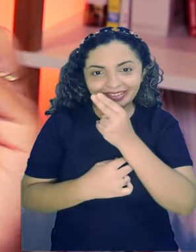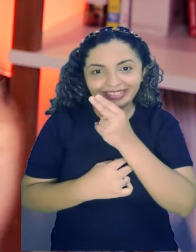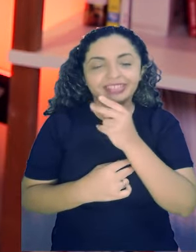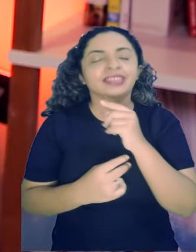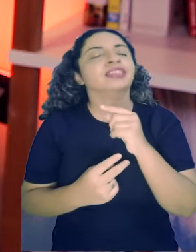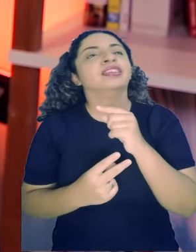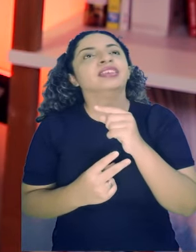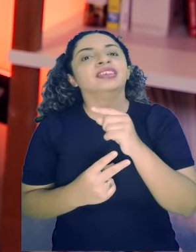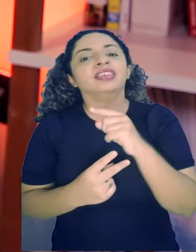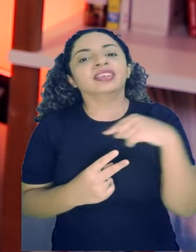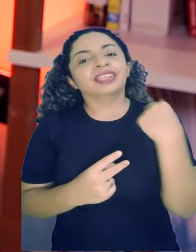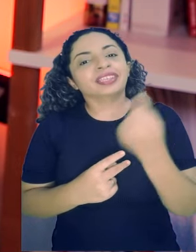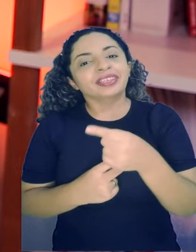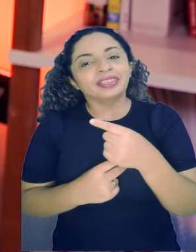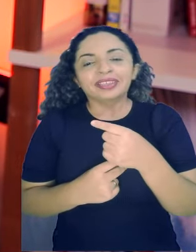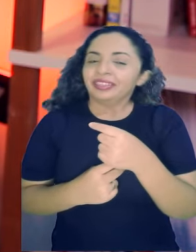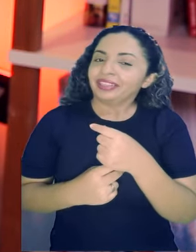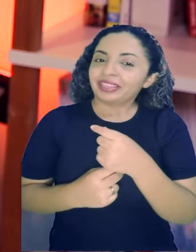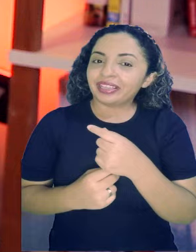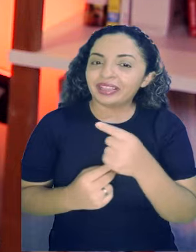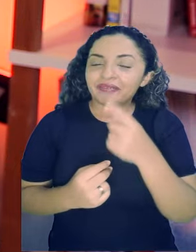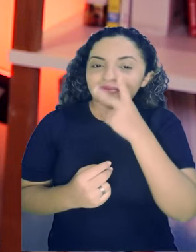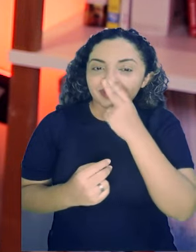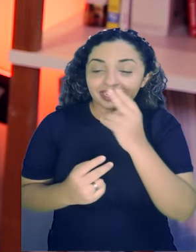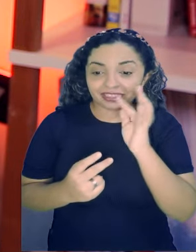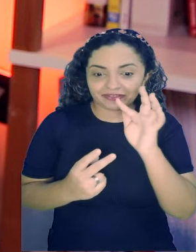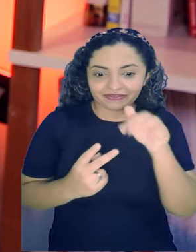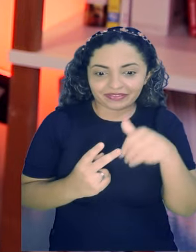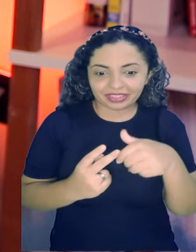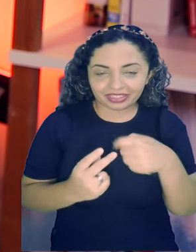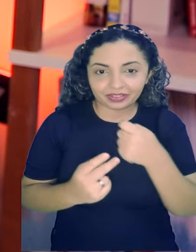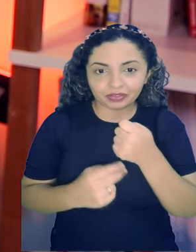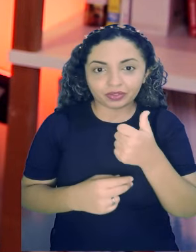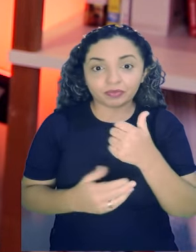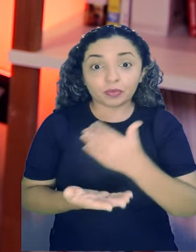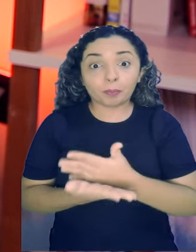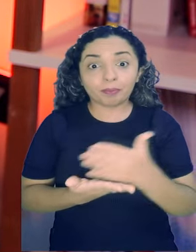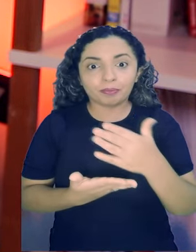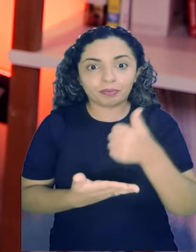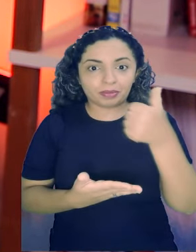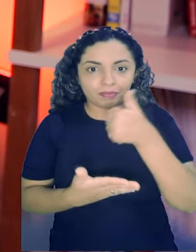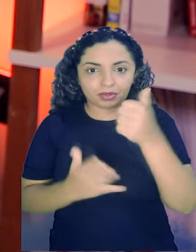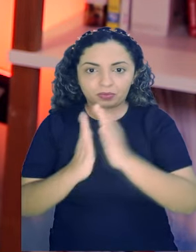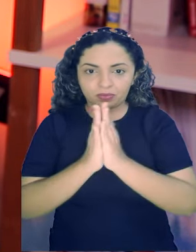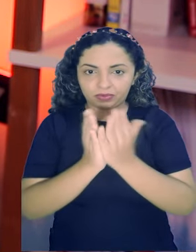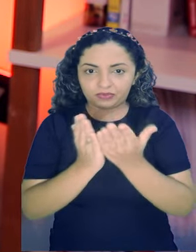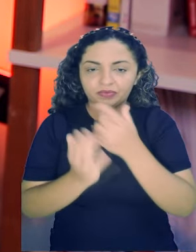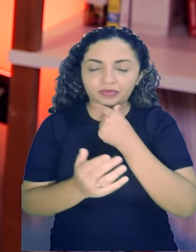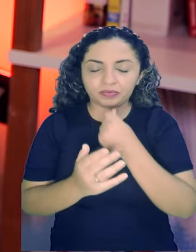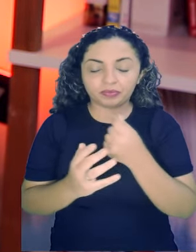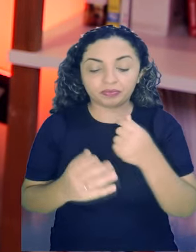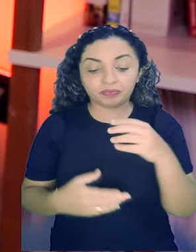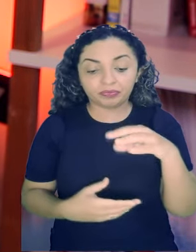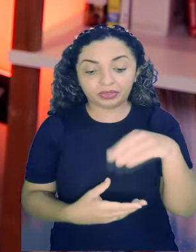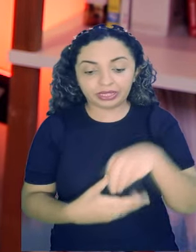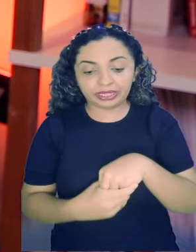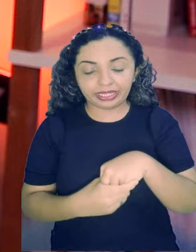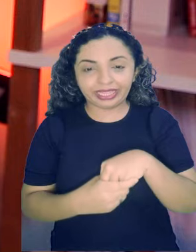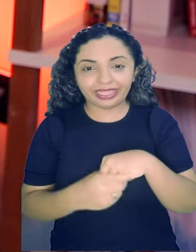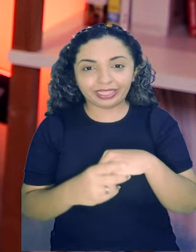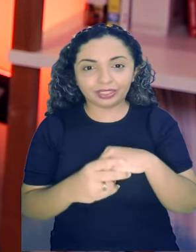parece nos levar a um ponto, mas acaba nos levando a outro, que é muito interessante, é o livro de estreia dele, e nos coloca dentro de